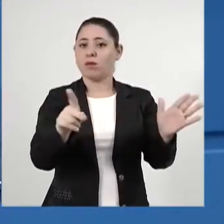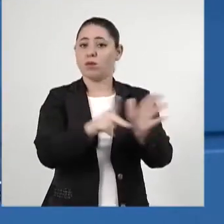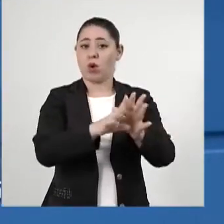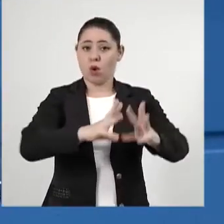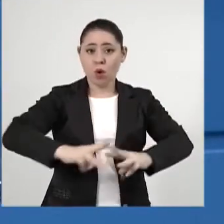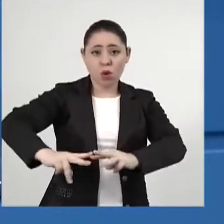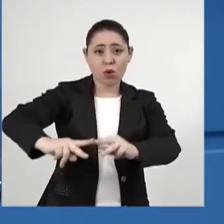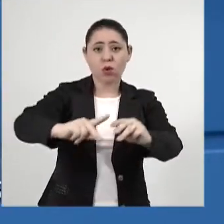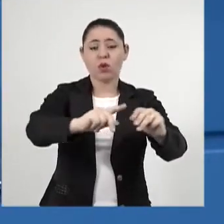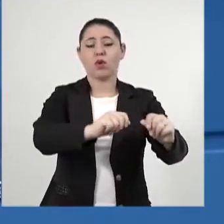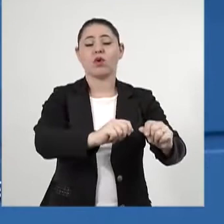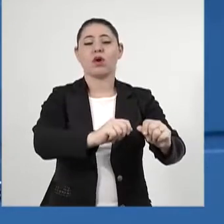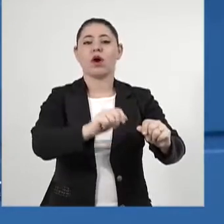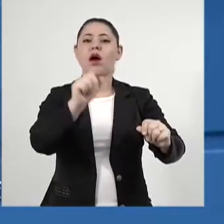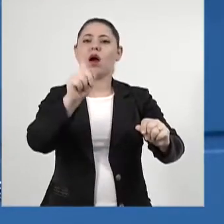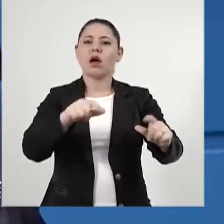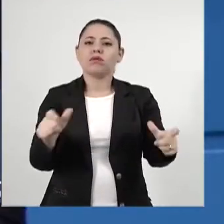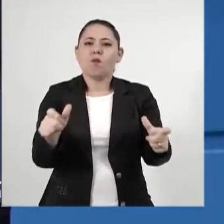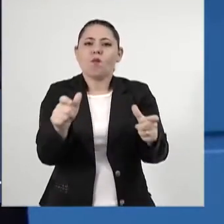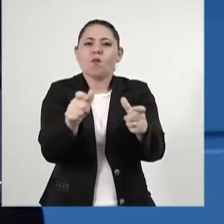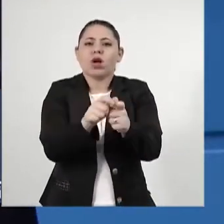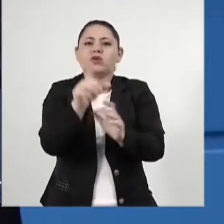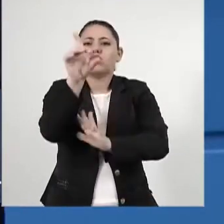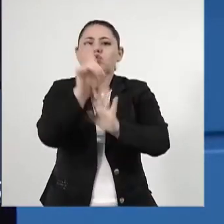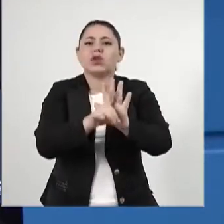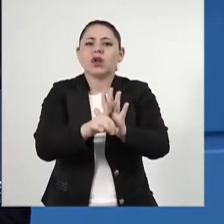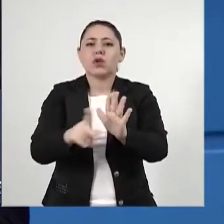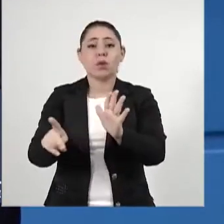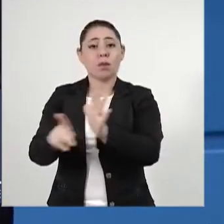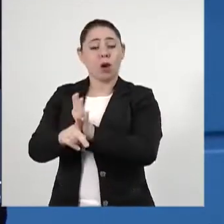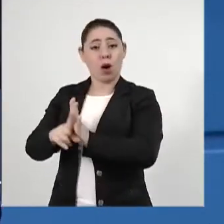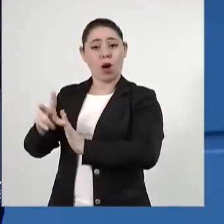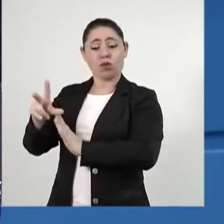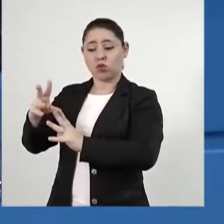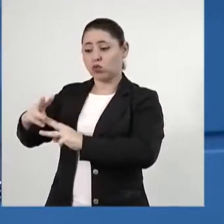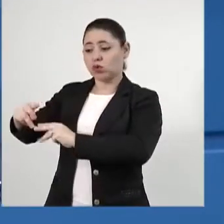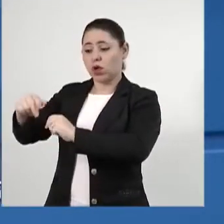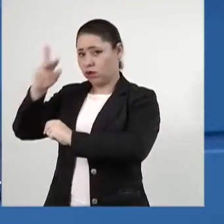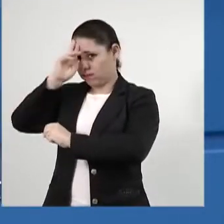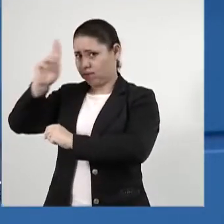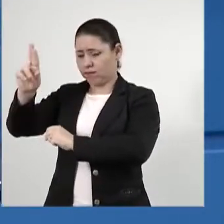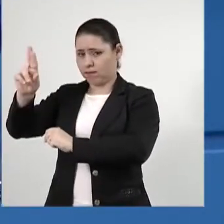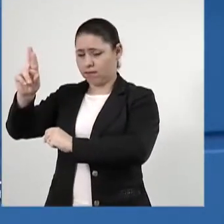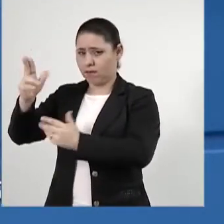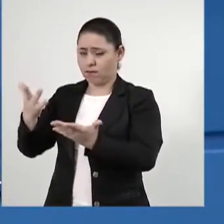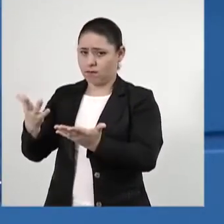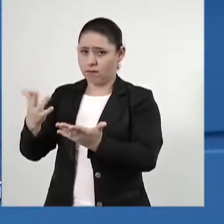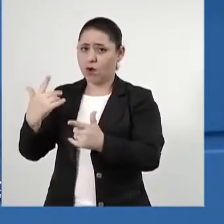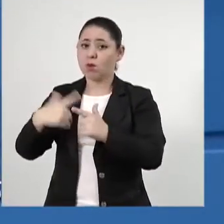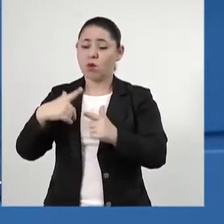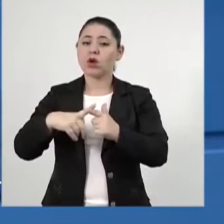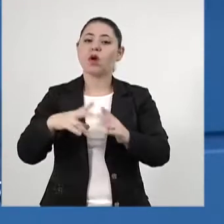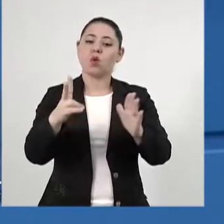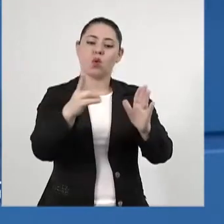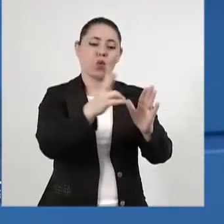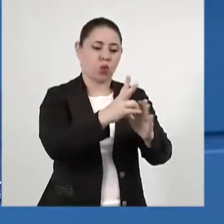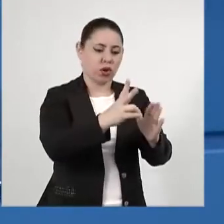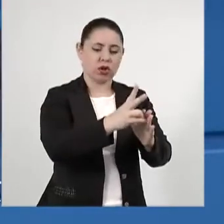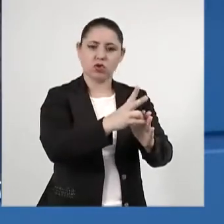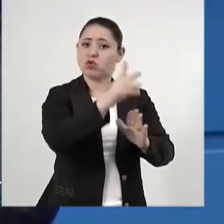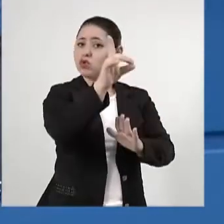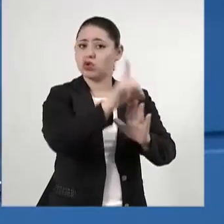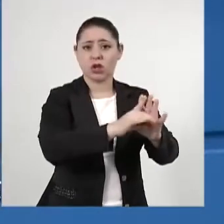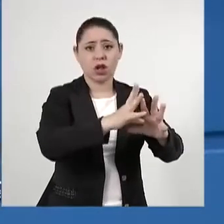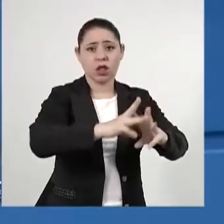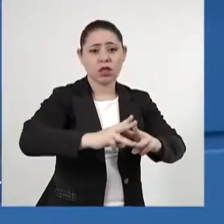da sua terra, ele é menor que o direito de propriedade. Por que ele é menor do que o direito de propriedade? Porque o índio não tem direito à